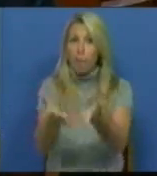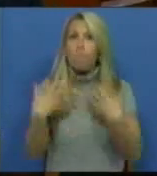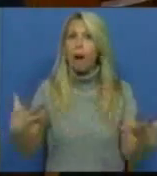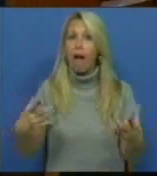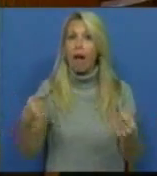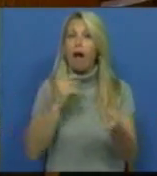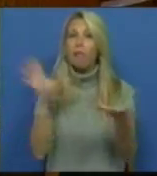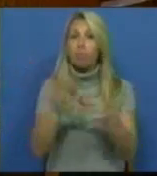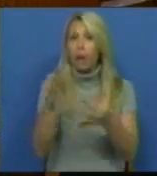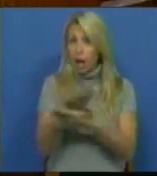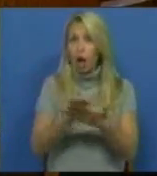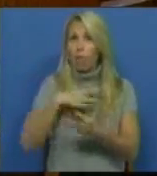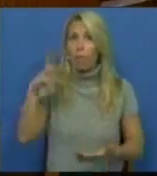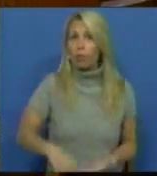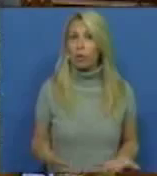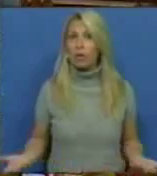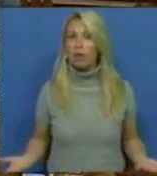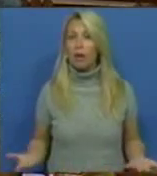portuguesa.